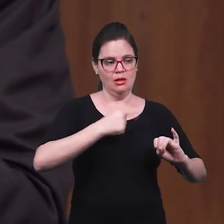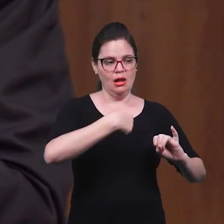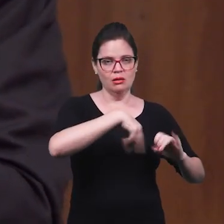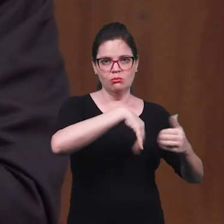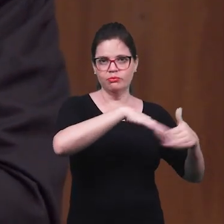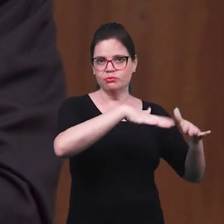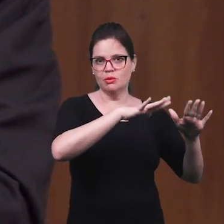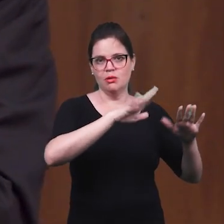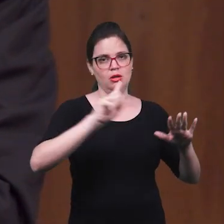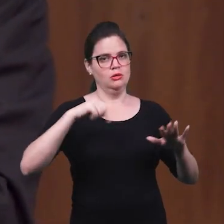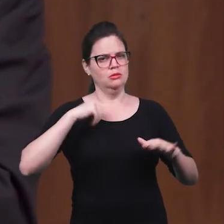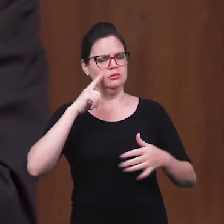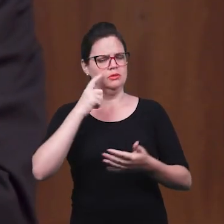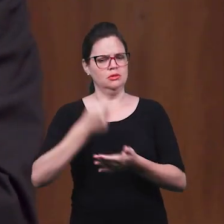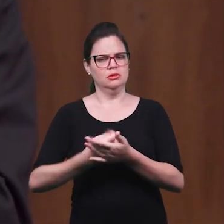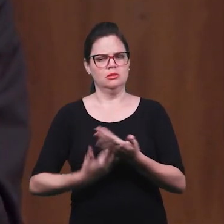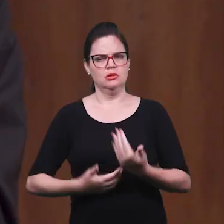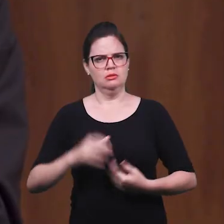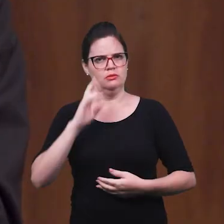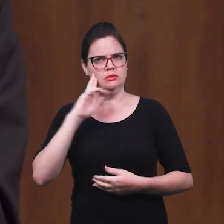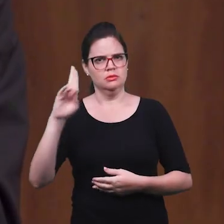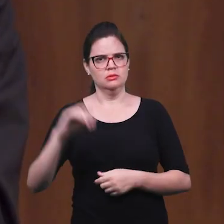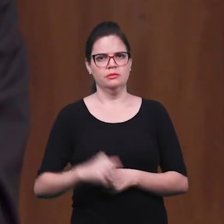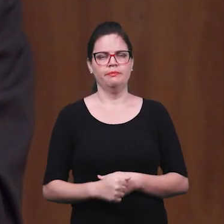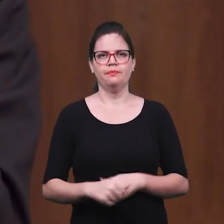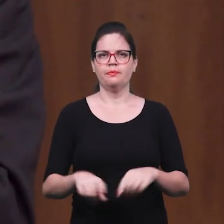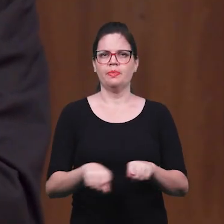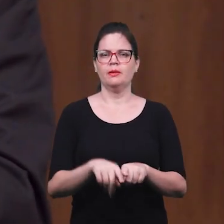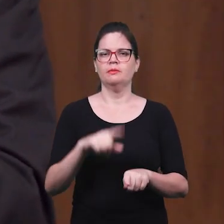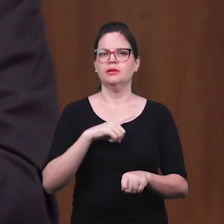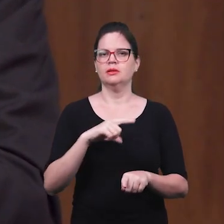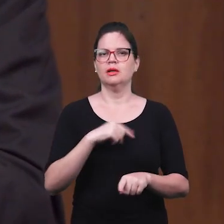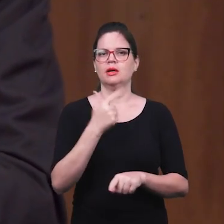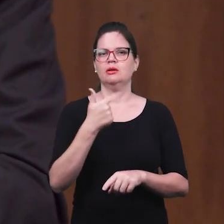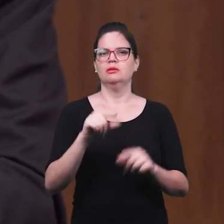uma expressão, que até é uma expressão bíblica, que eles